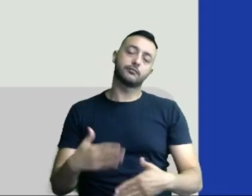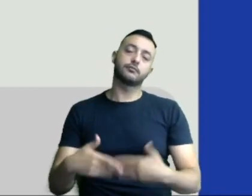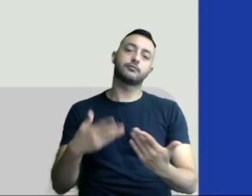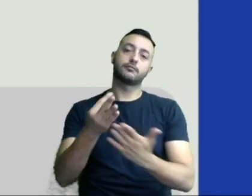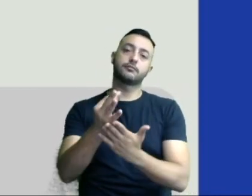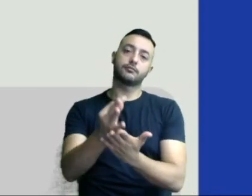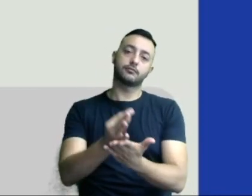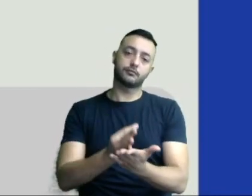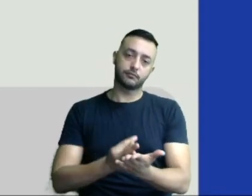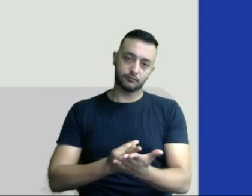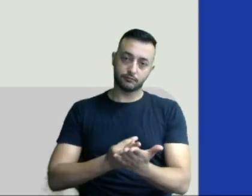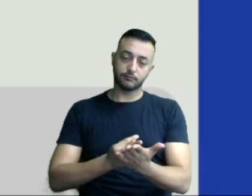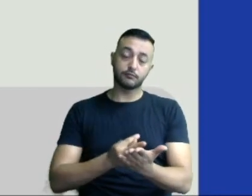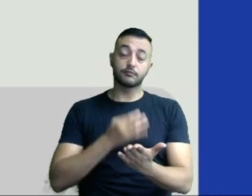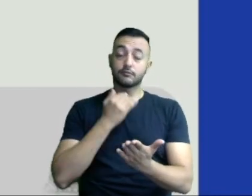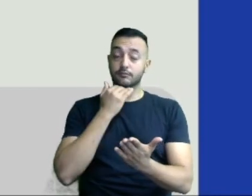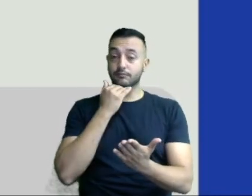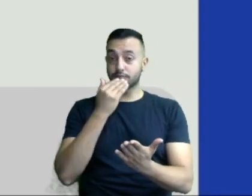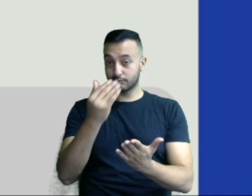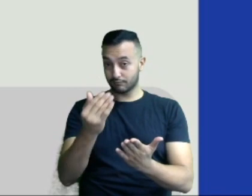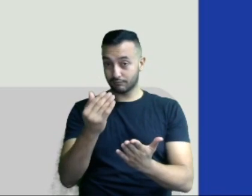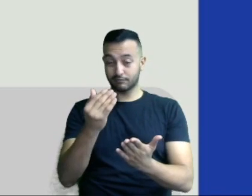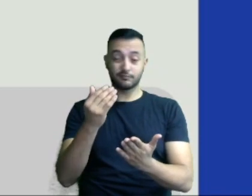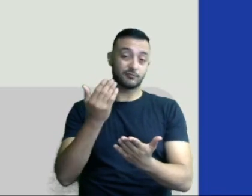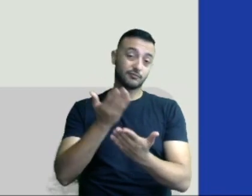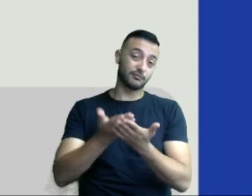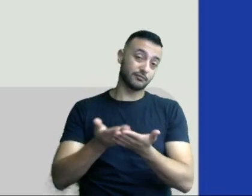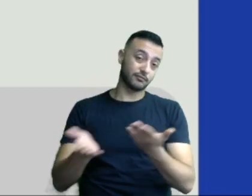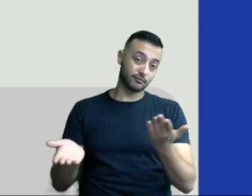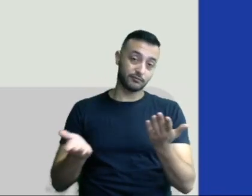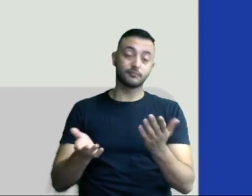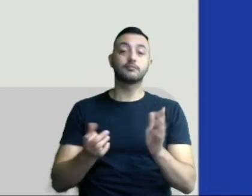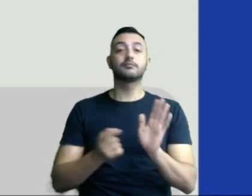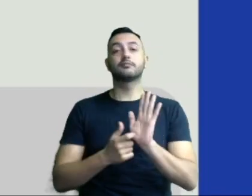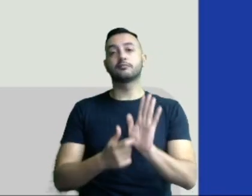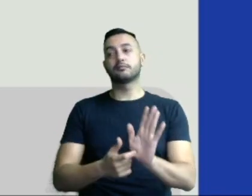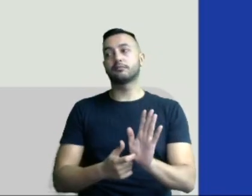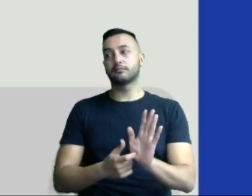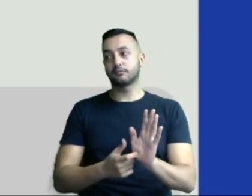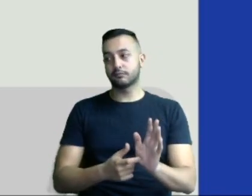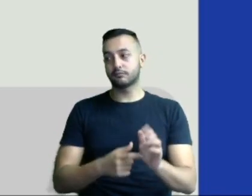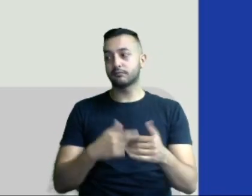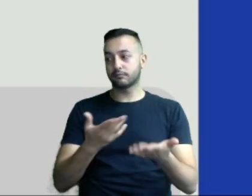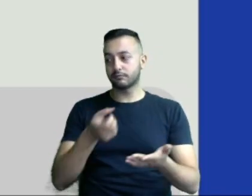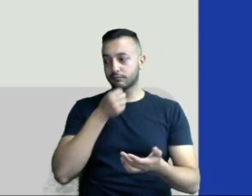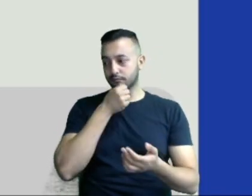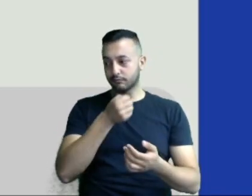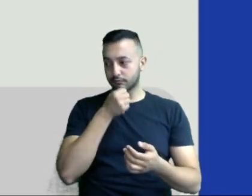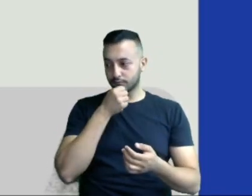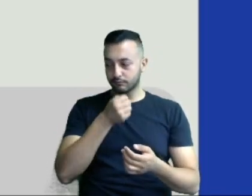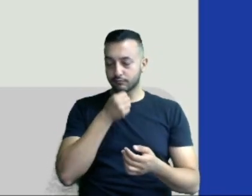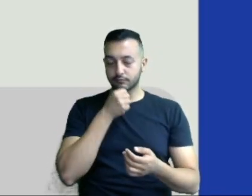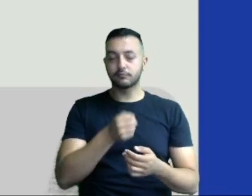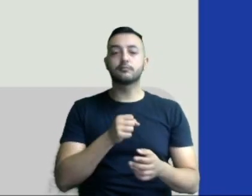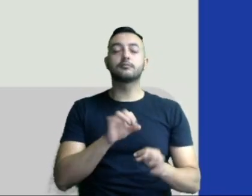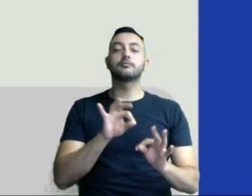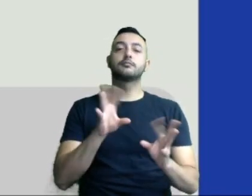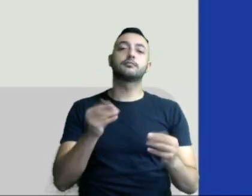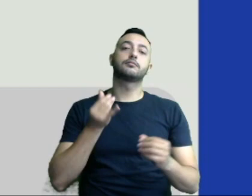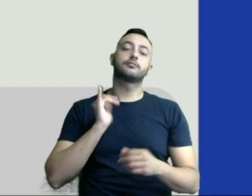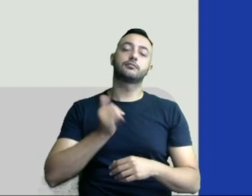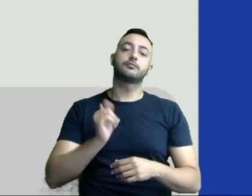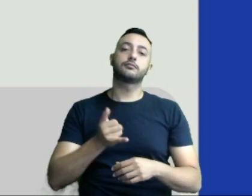do texto, sem perder de vista o que foi apresentado na live. Nesta parte, o repórter reúne todas as